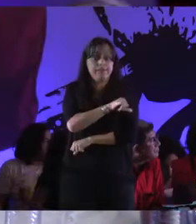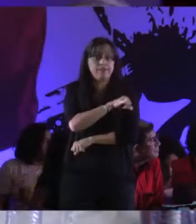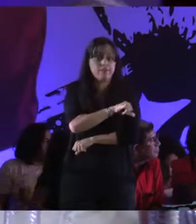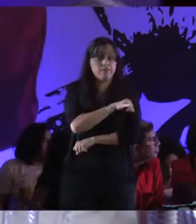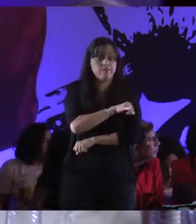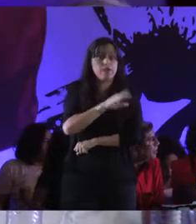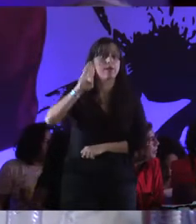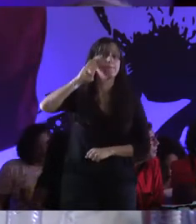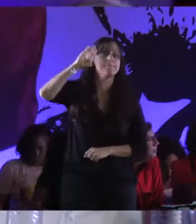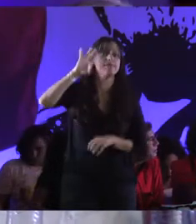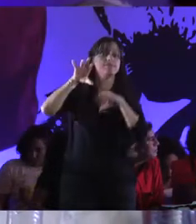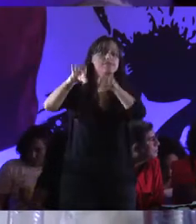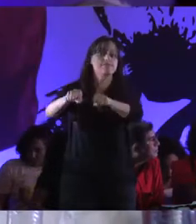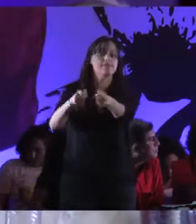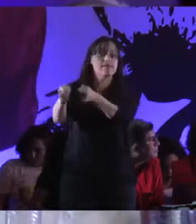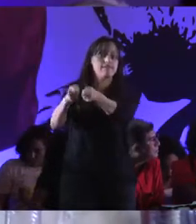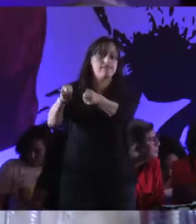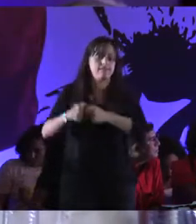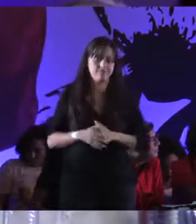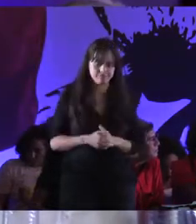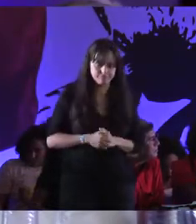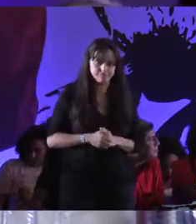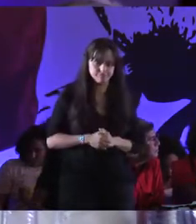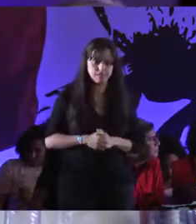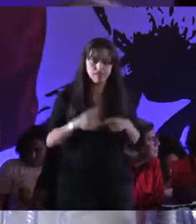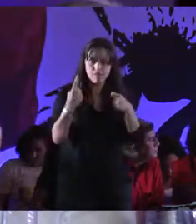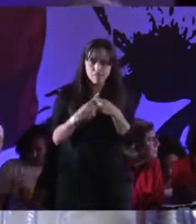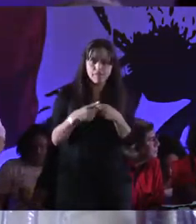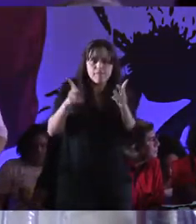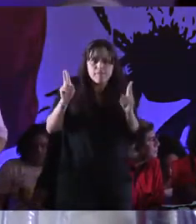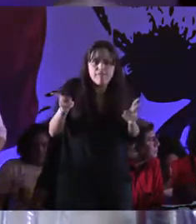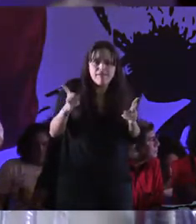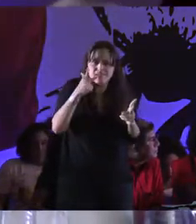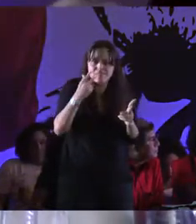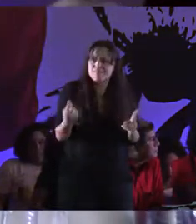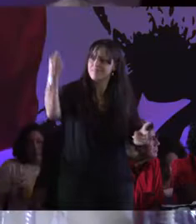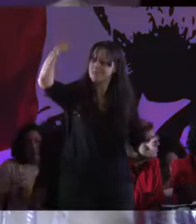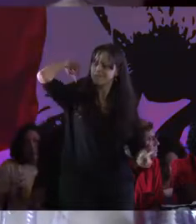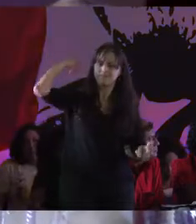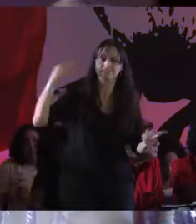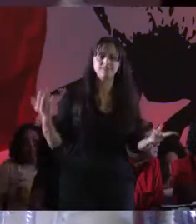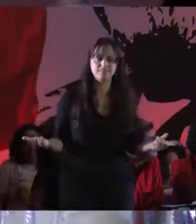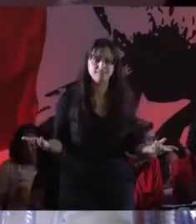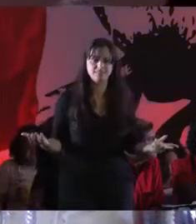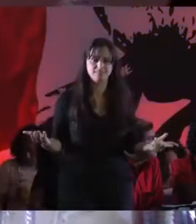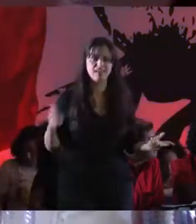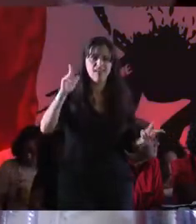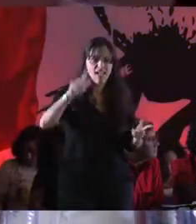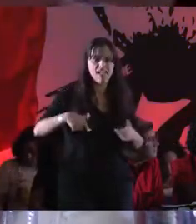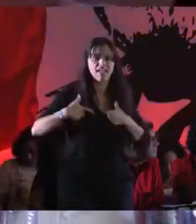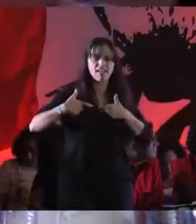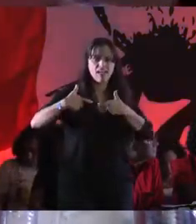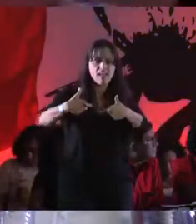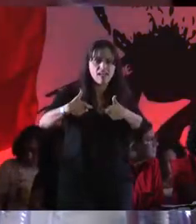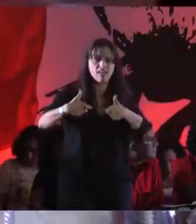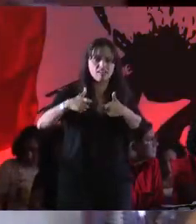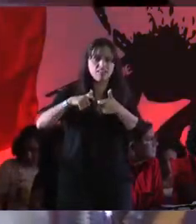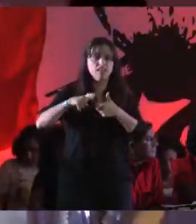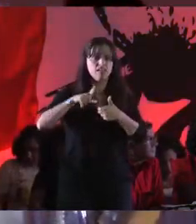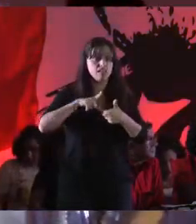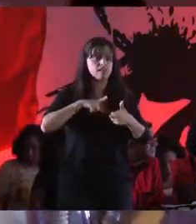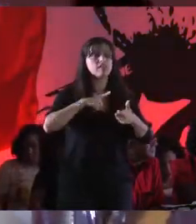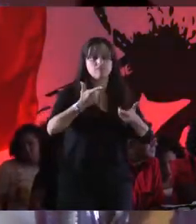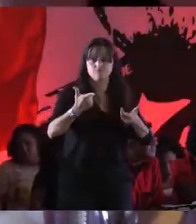Janeiro. Porque é mais do mesmo. É a mesma guerra aos pobres e às drogas